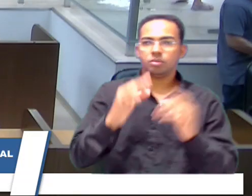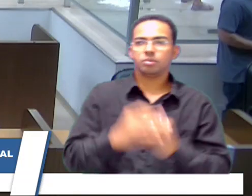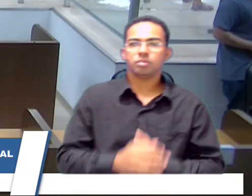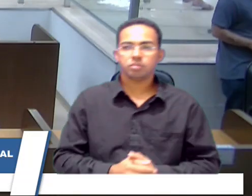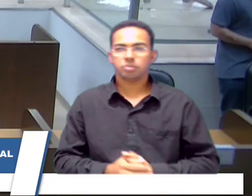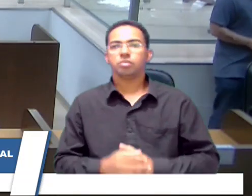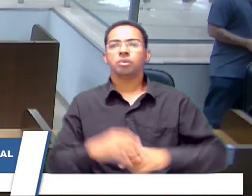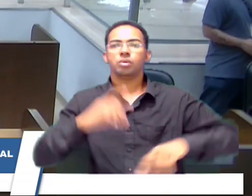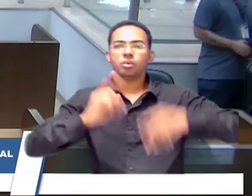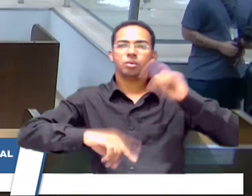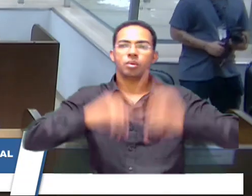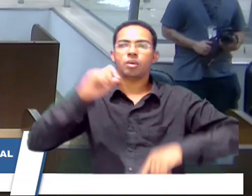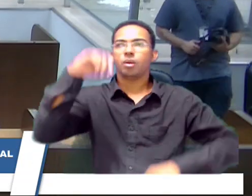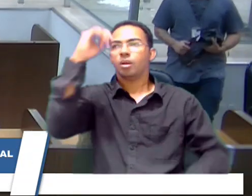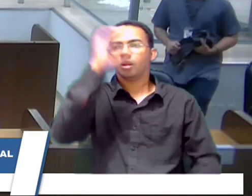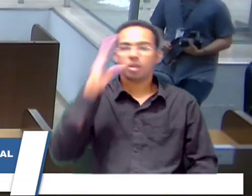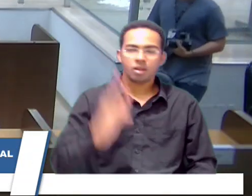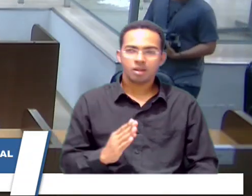Produto nacional!